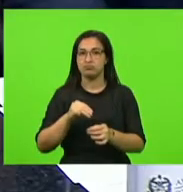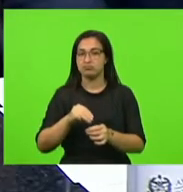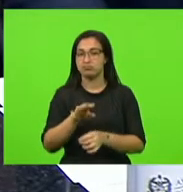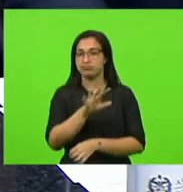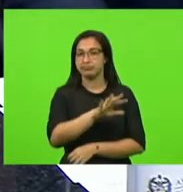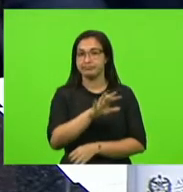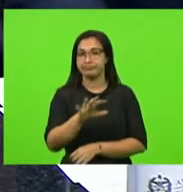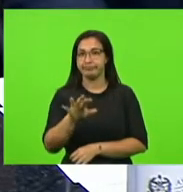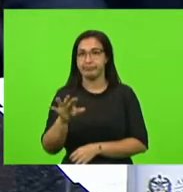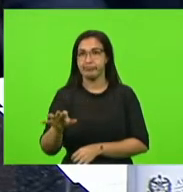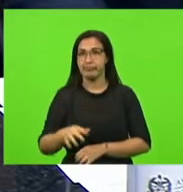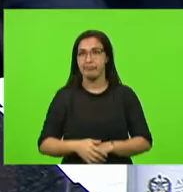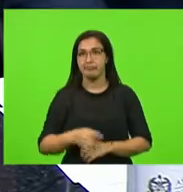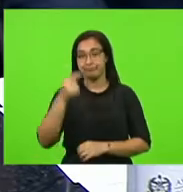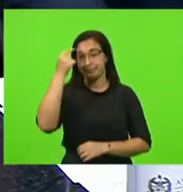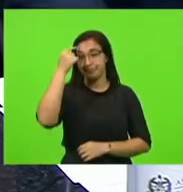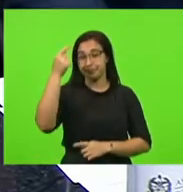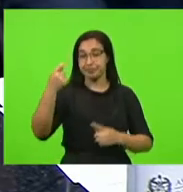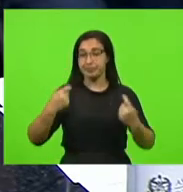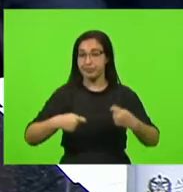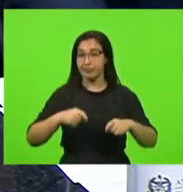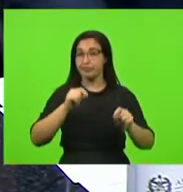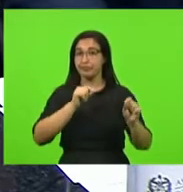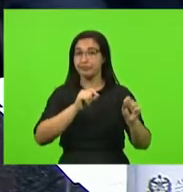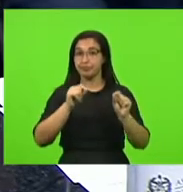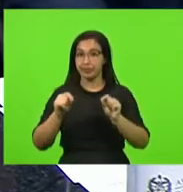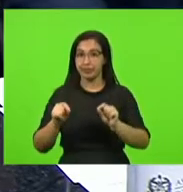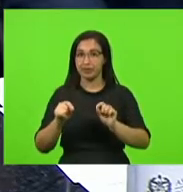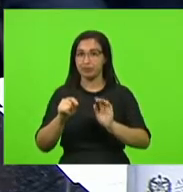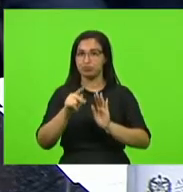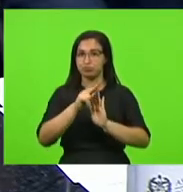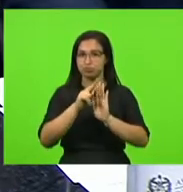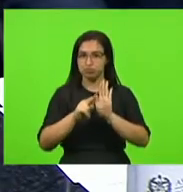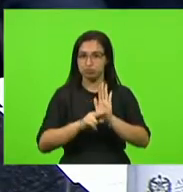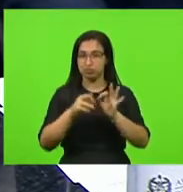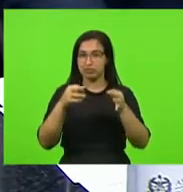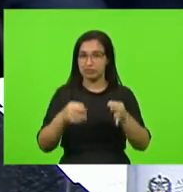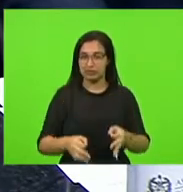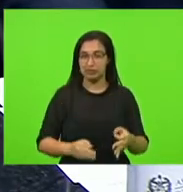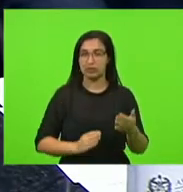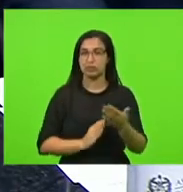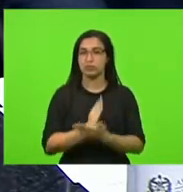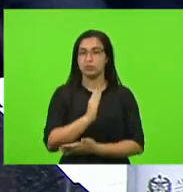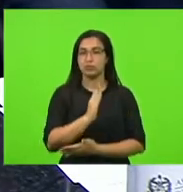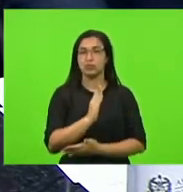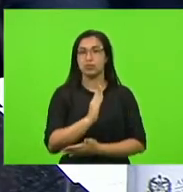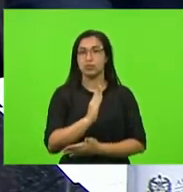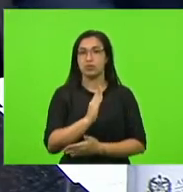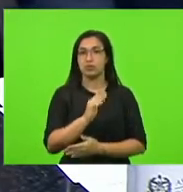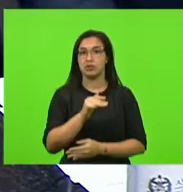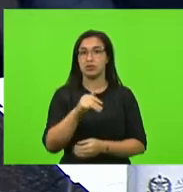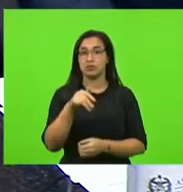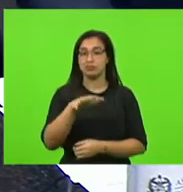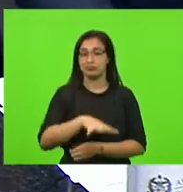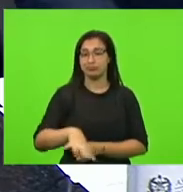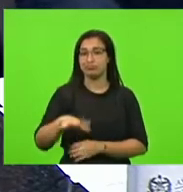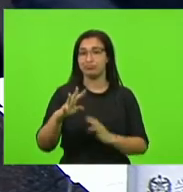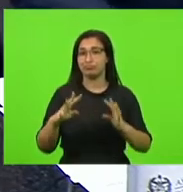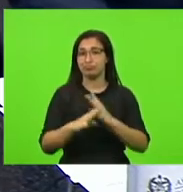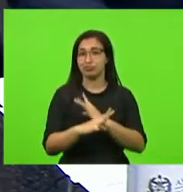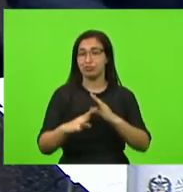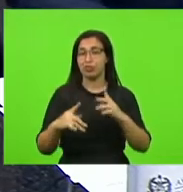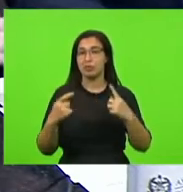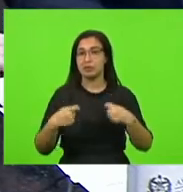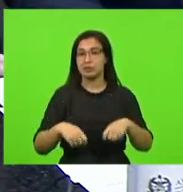Lembrando que precisaríamos de uma regulamentação disso, né? Não adianta nós aprovarmos um projeto aqui de região metropolitana se não tivermos a